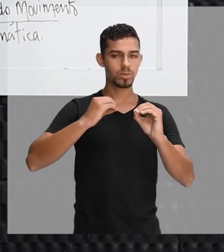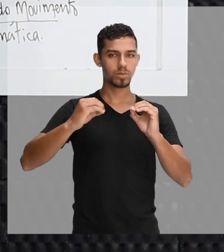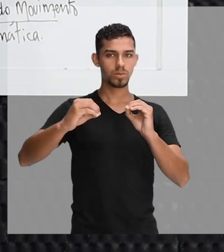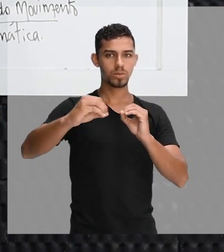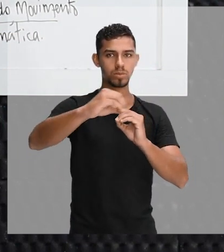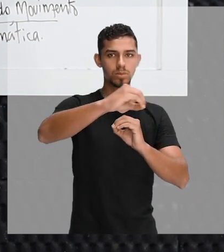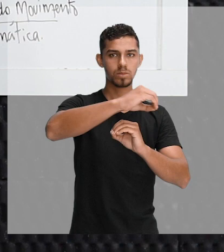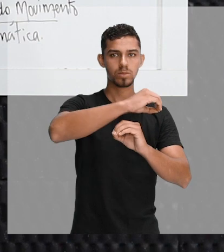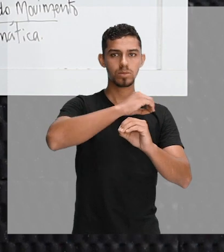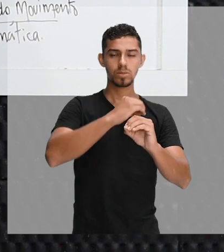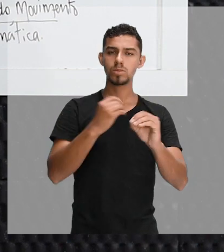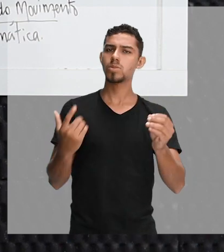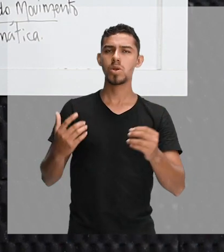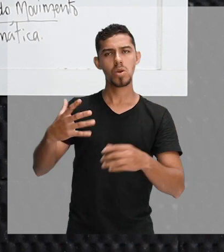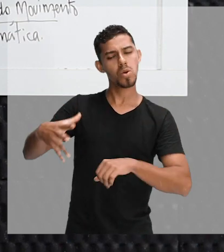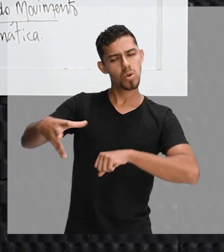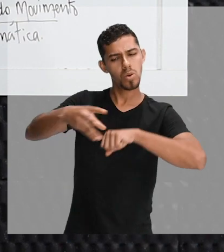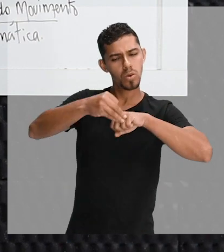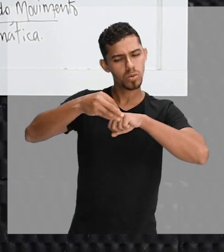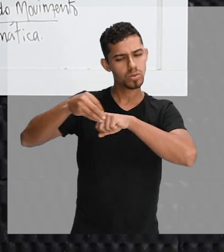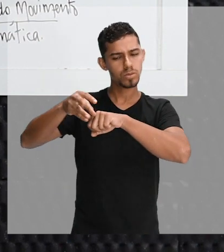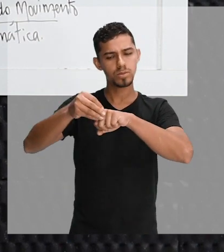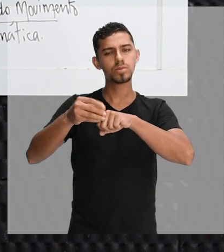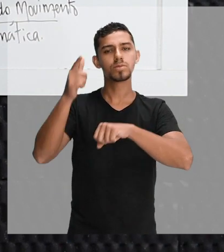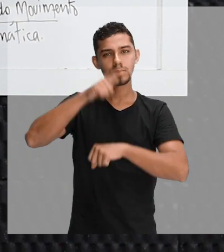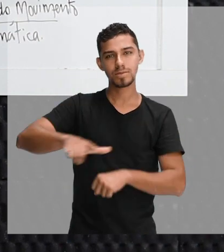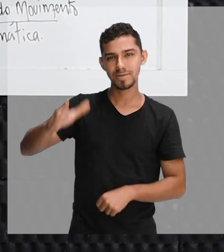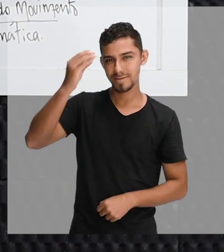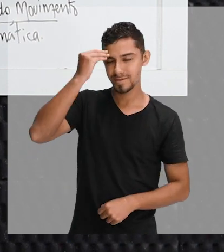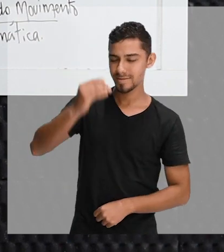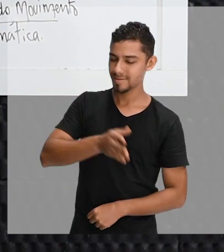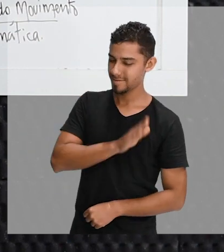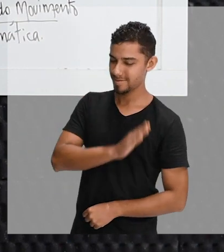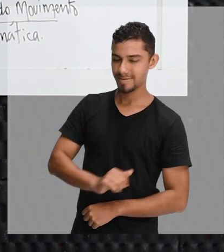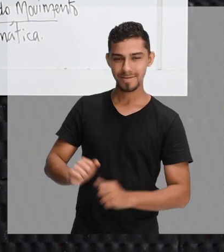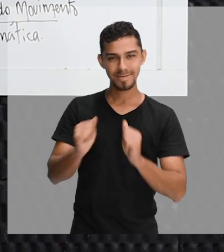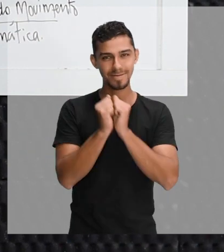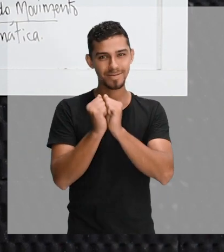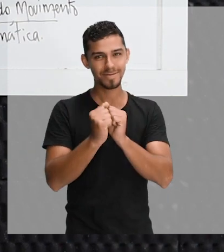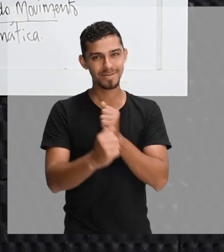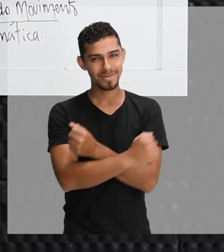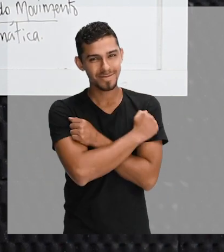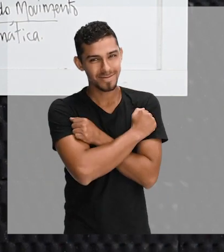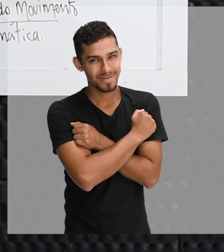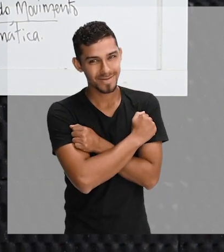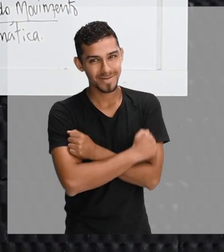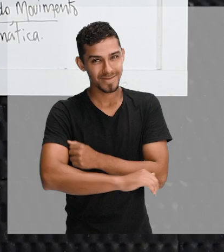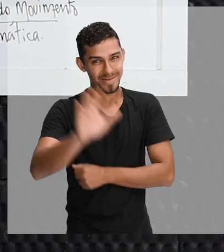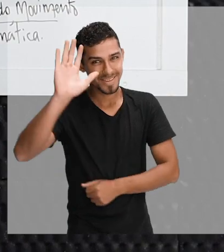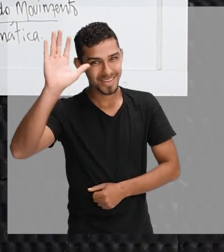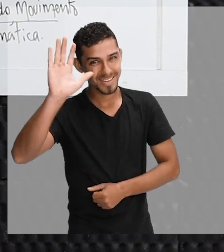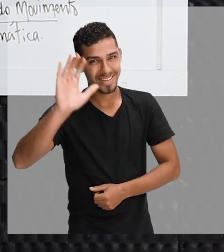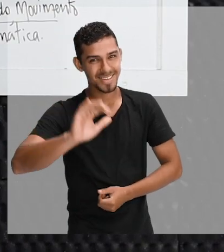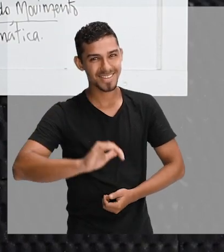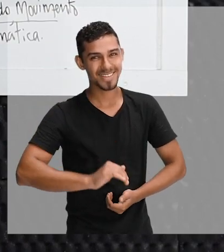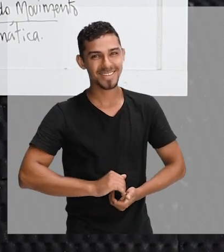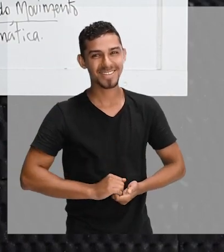tão importante que não possa ser reelaborado. Beijo no coração, tamo junto. Vamos até a próxima.